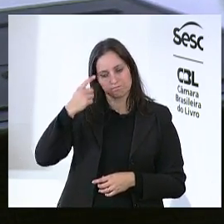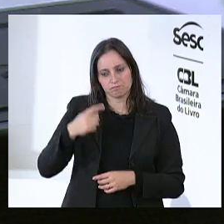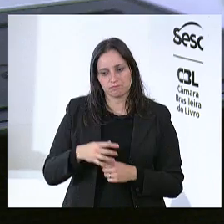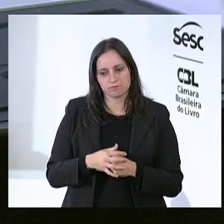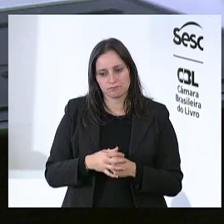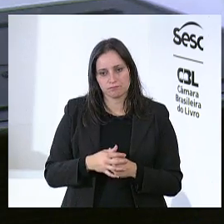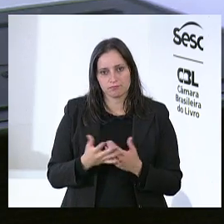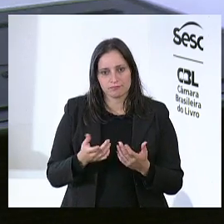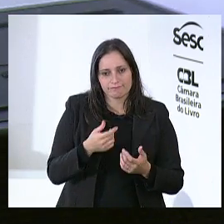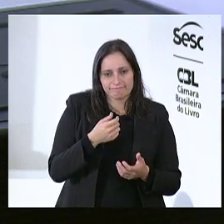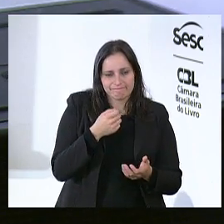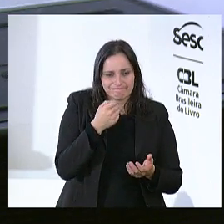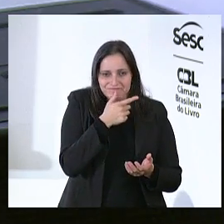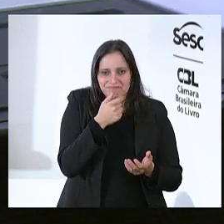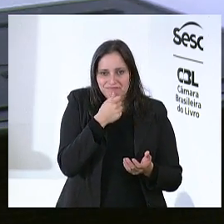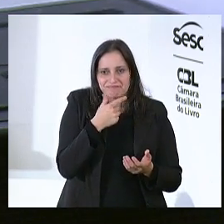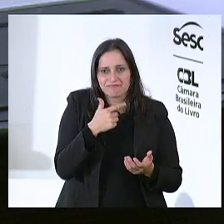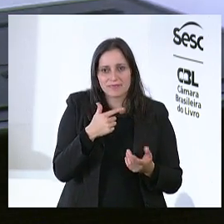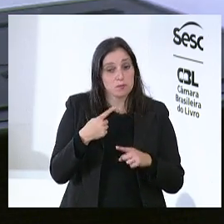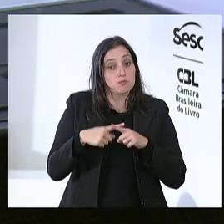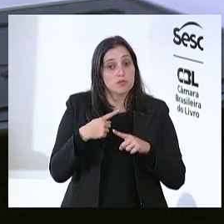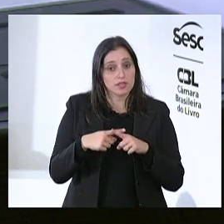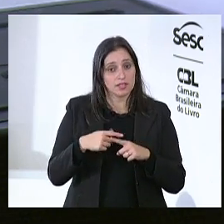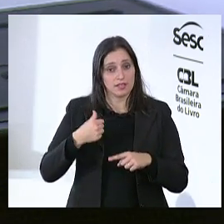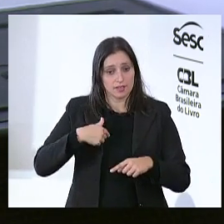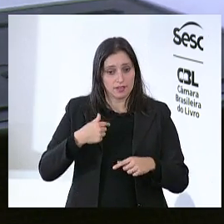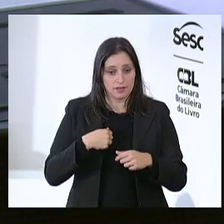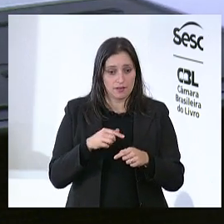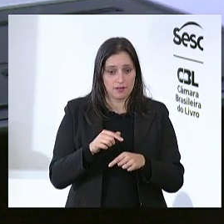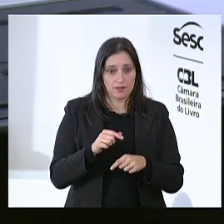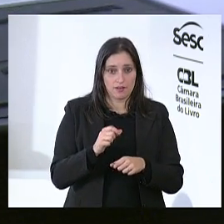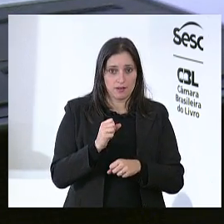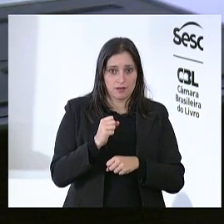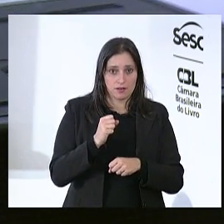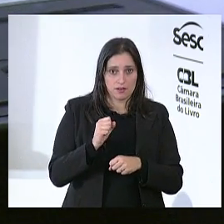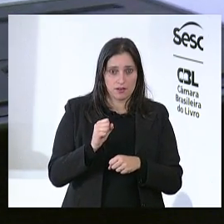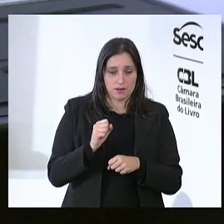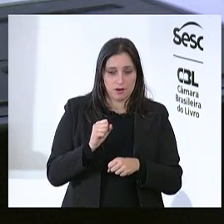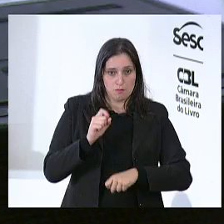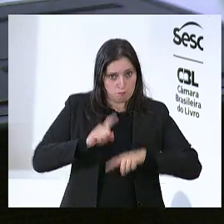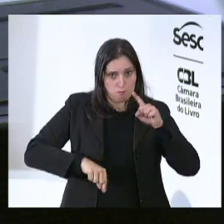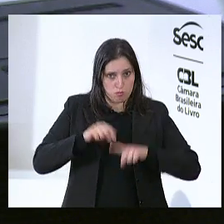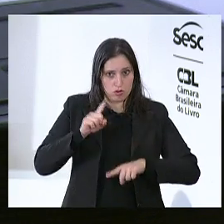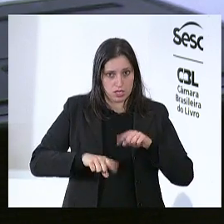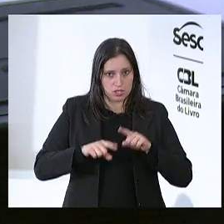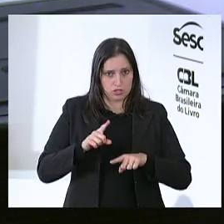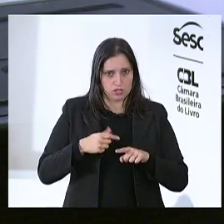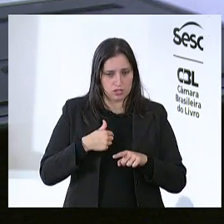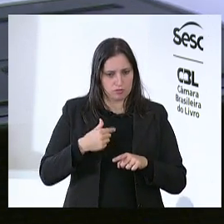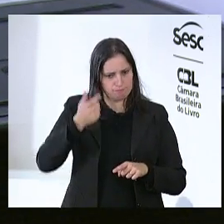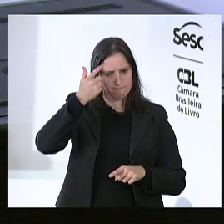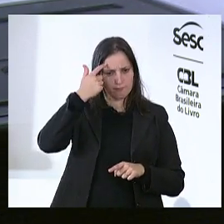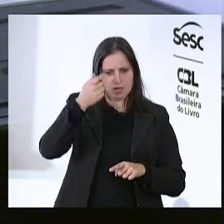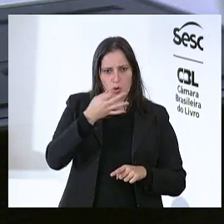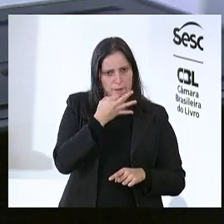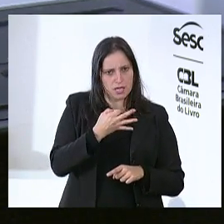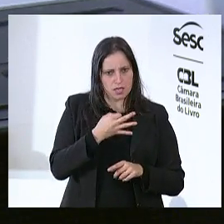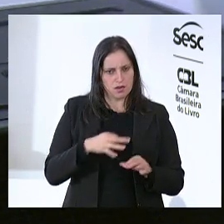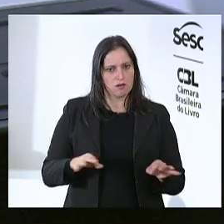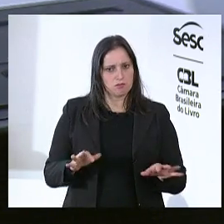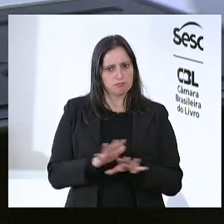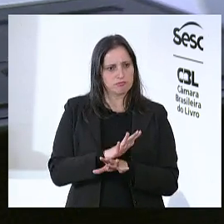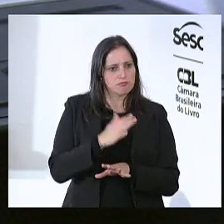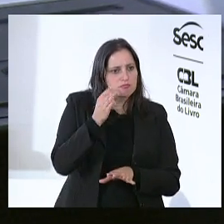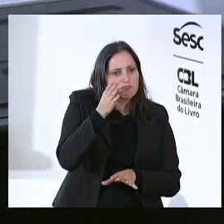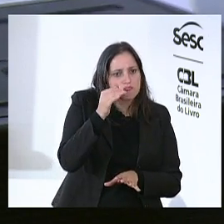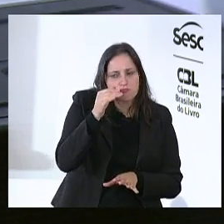Também engraçada, porque eu me formei politicamente como adolescente no final da ditadura, né? Quer dizer, comecei a me